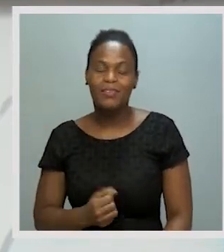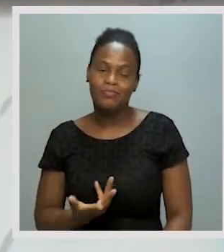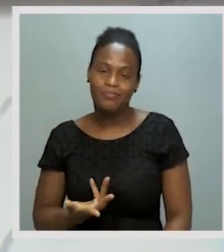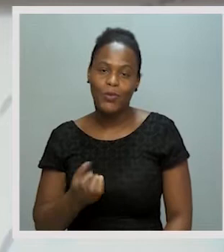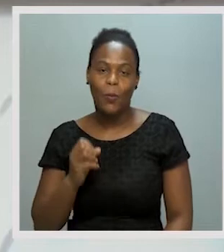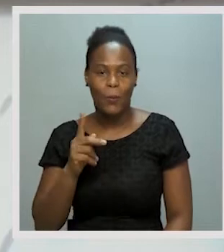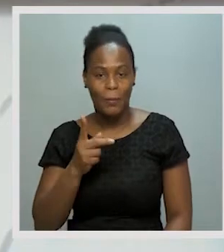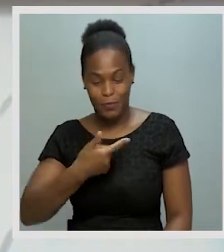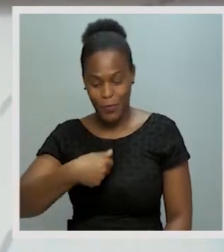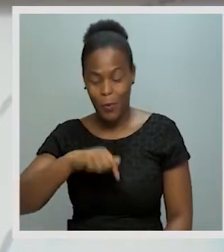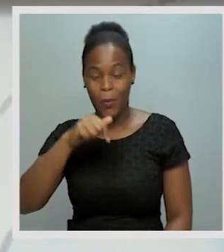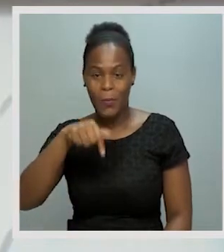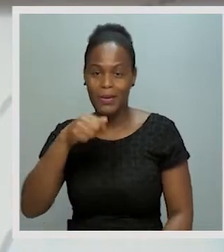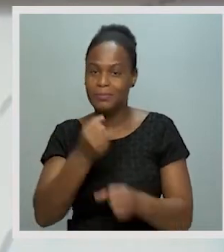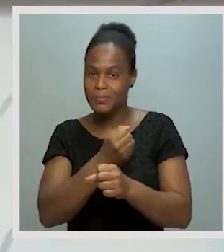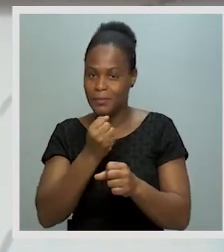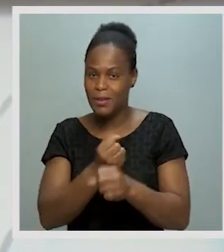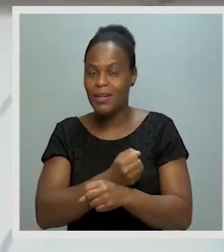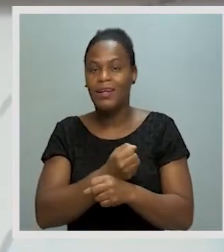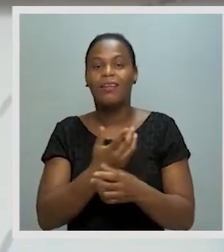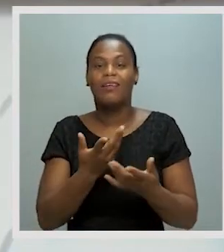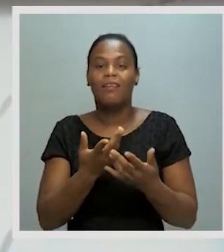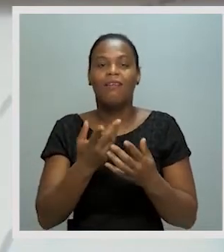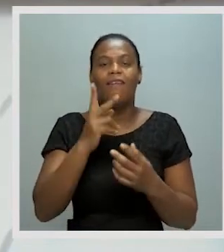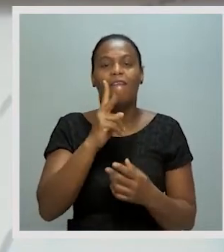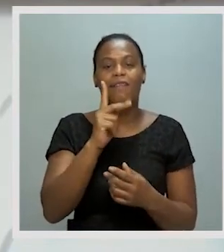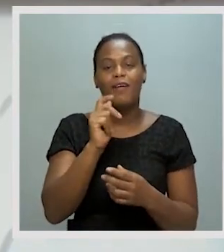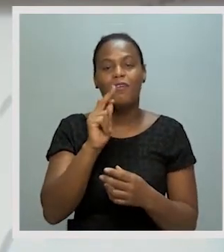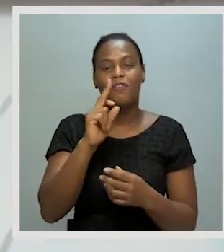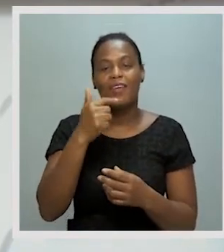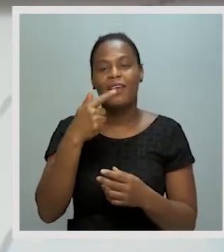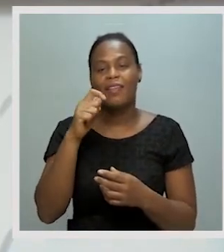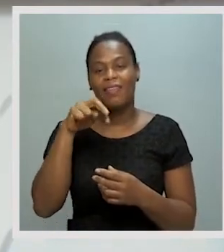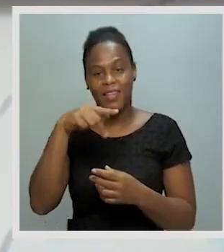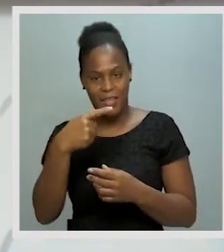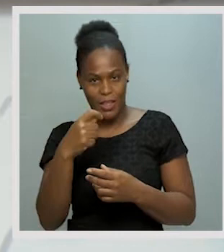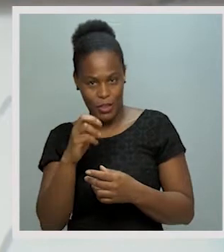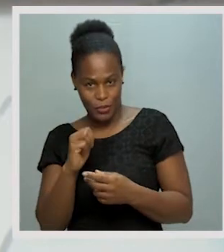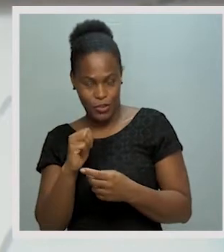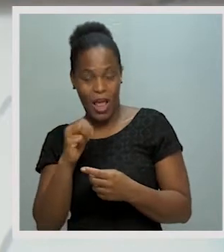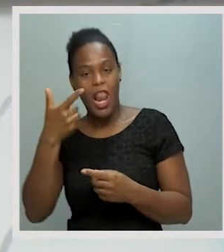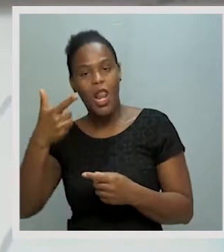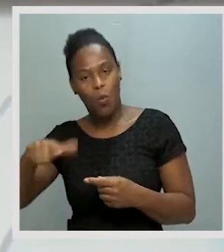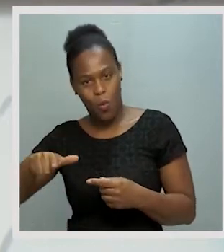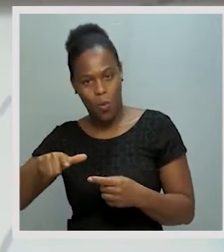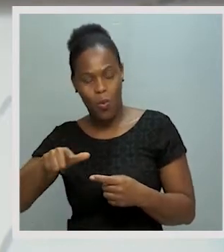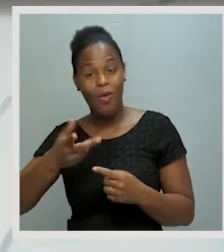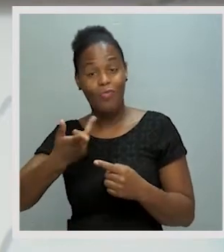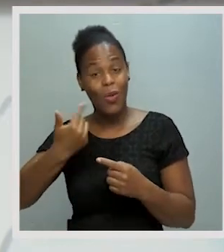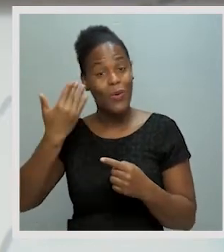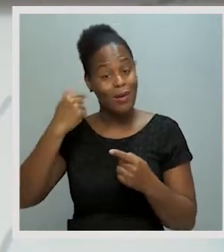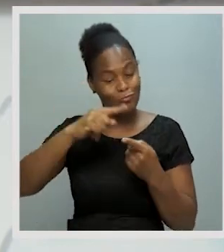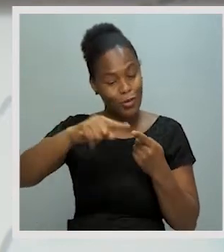Pois, nós estivemos aqui a trabalhar as vertentes da língua, não é? Nós